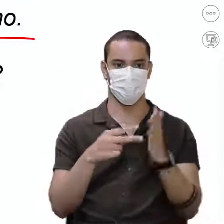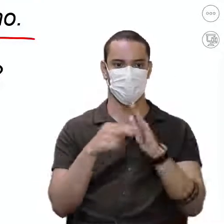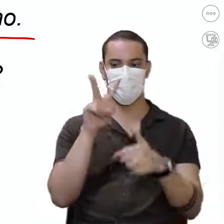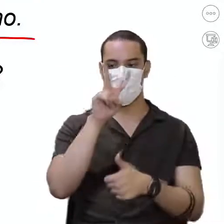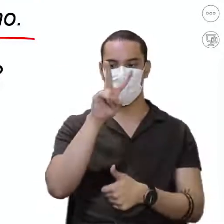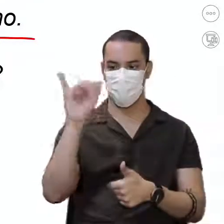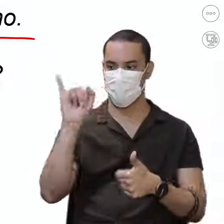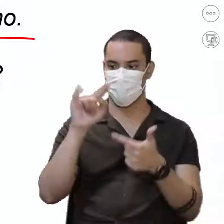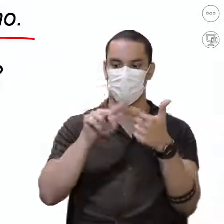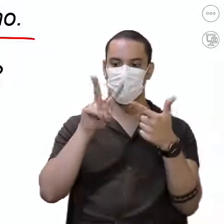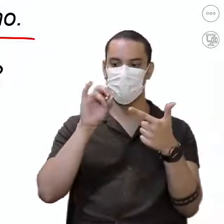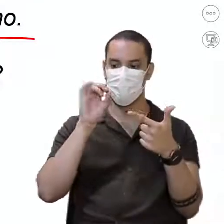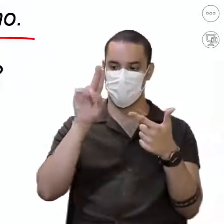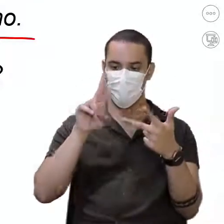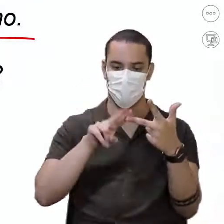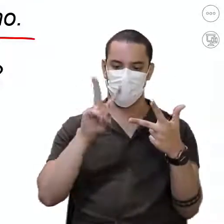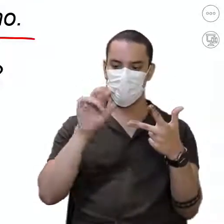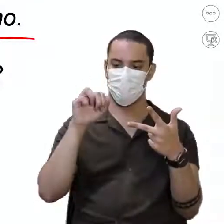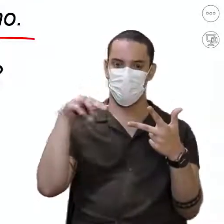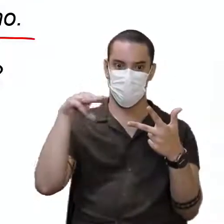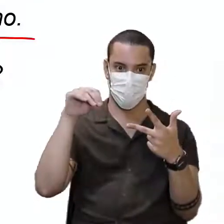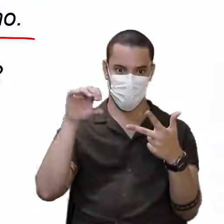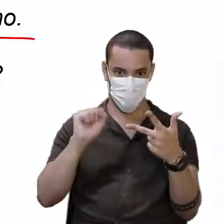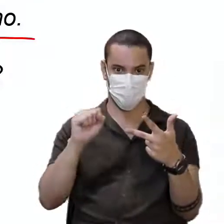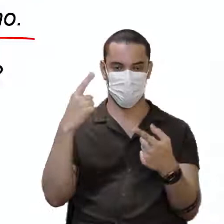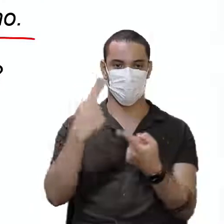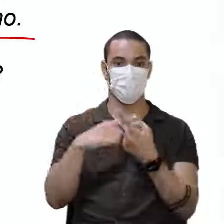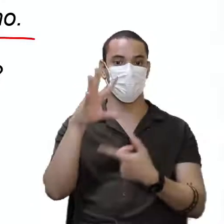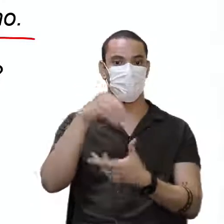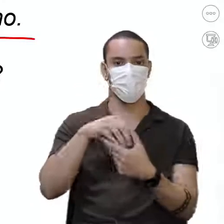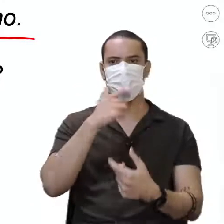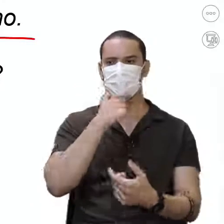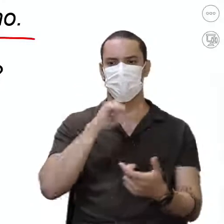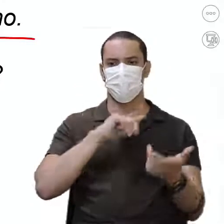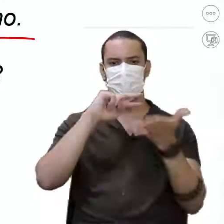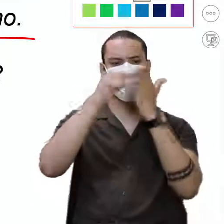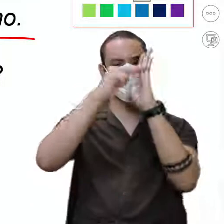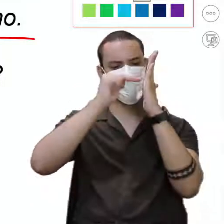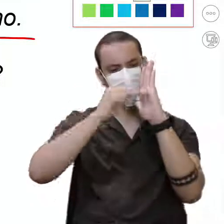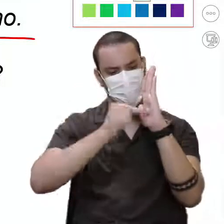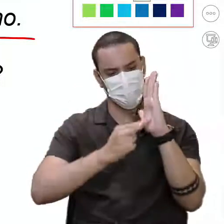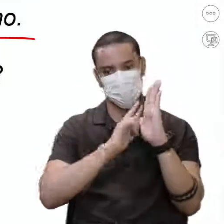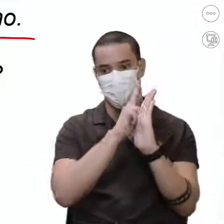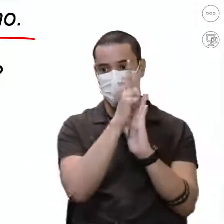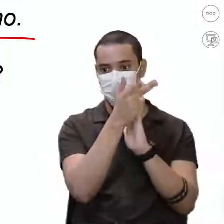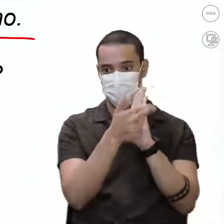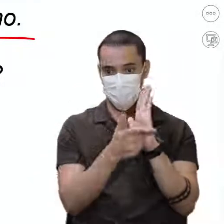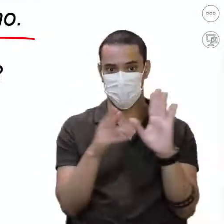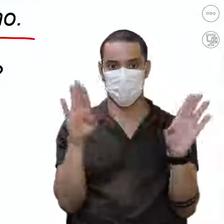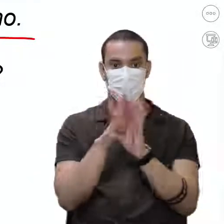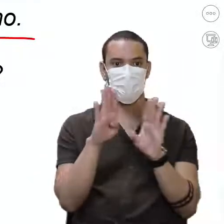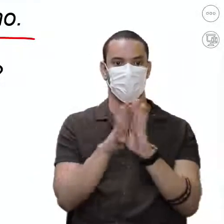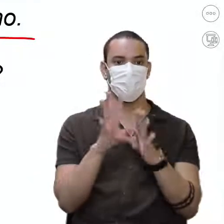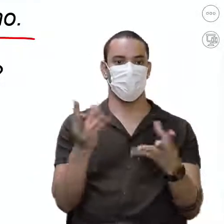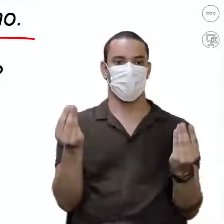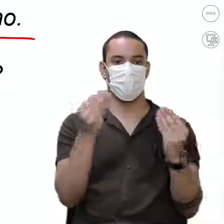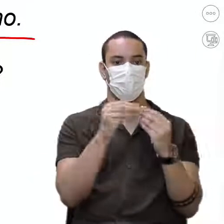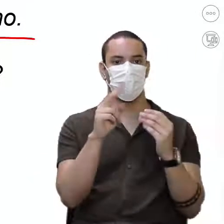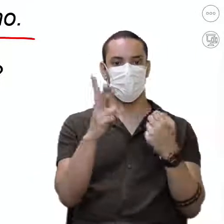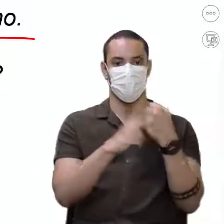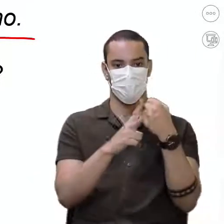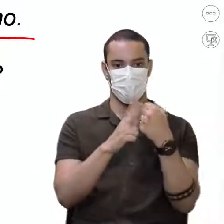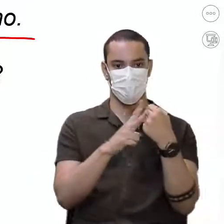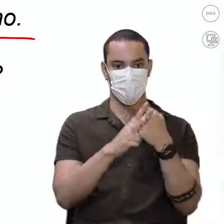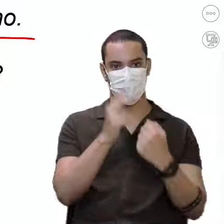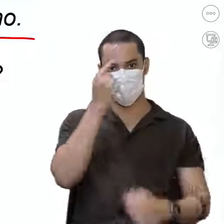vai, vou, vamos. Porque esse ing no inglês, ele tem vários significados. E um deles é deixar o meu verbo com a